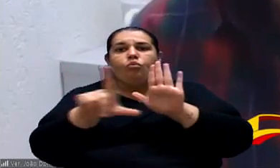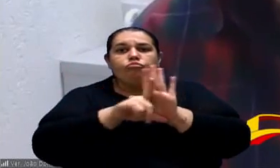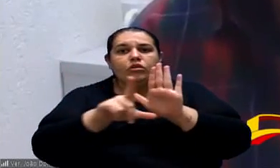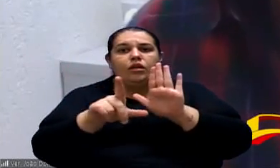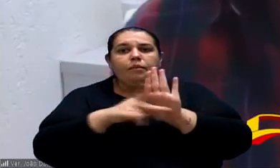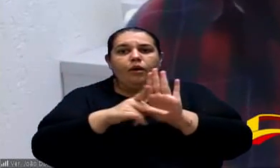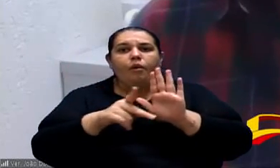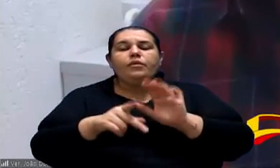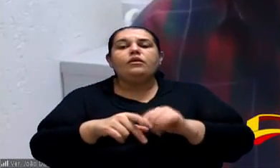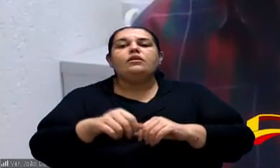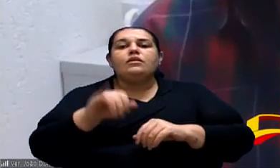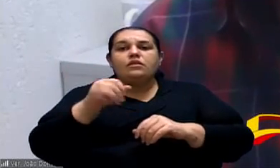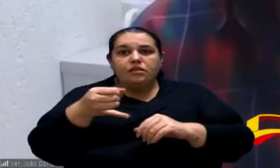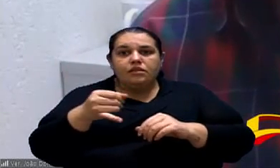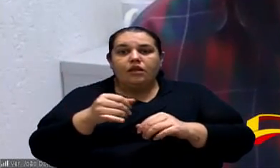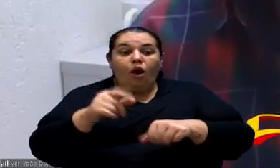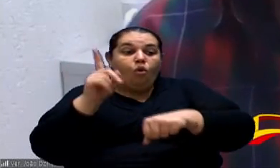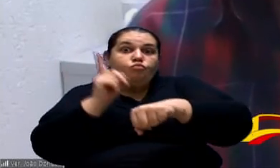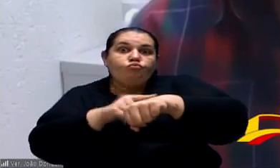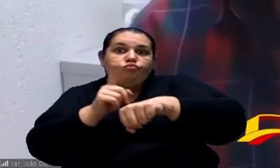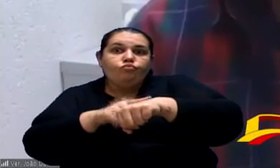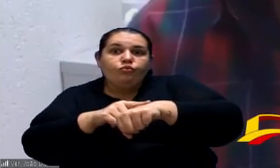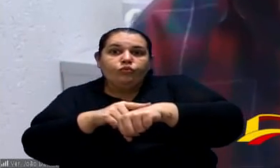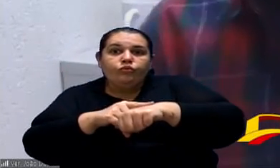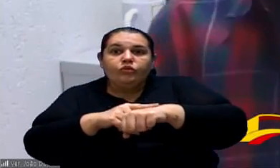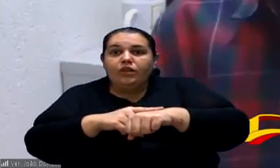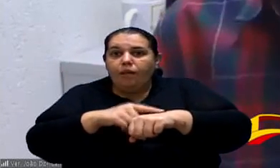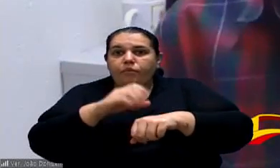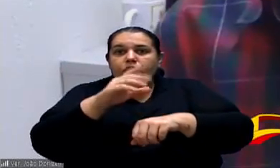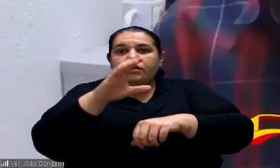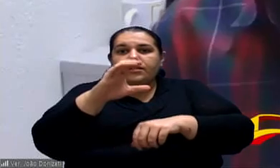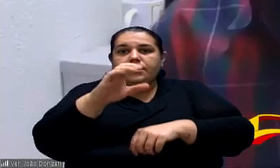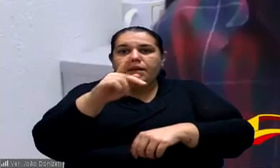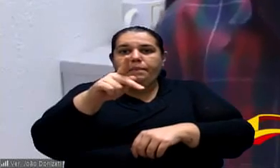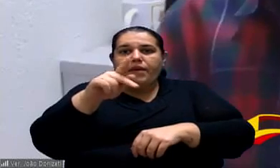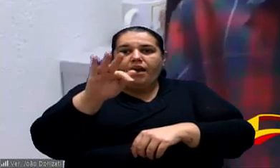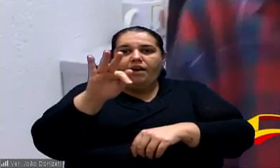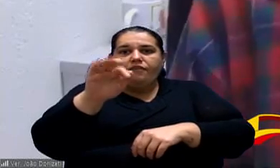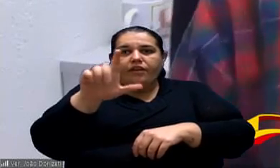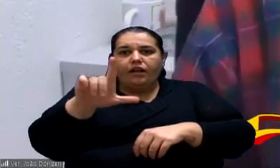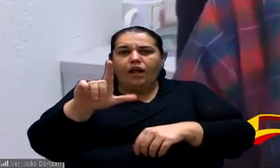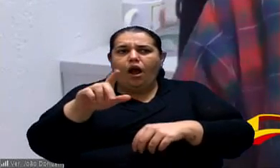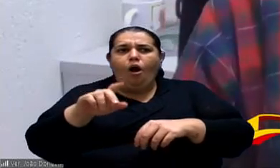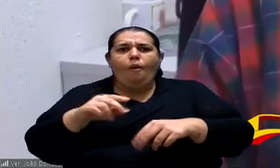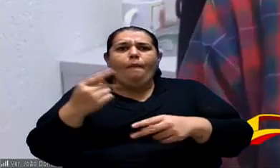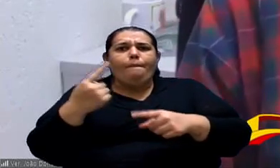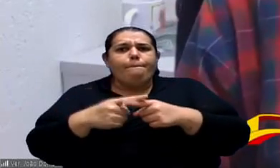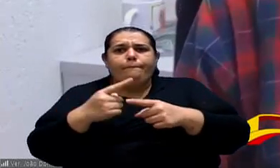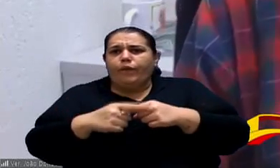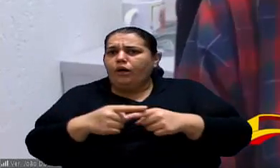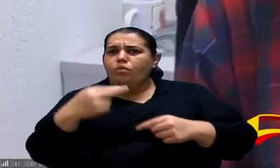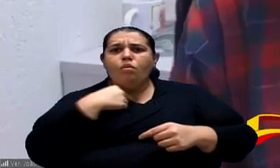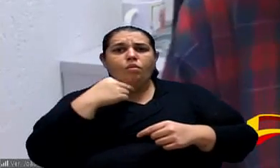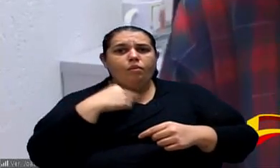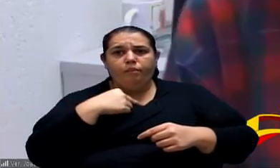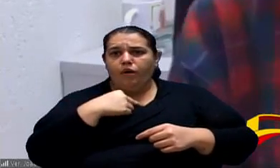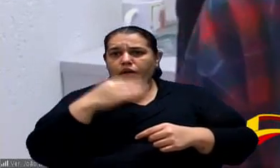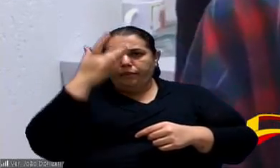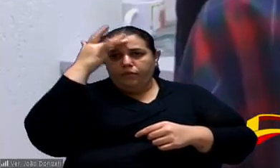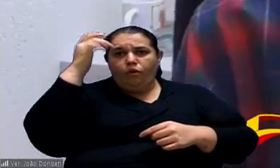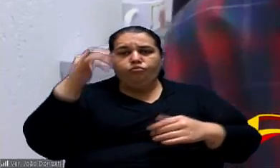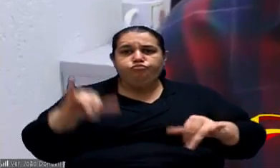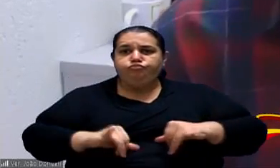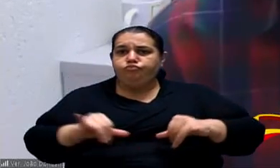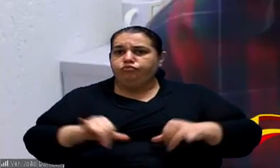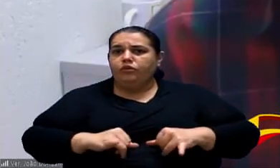de atendimento no serviço de energia elétrica, sim, porque é humilhante para o nosso povo do jeito que está. Então,